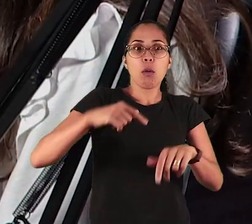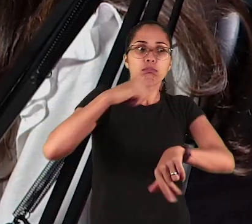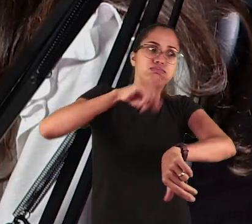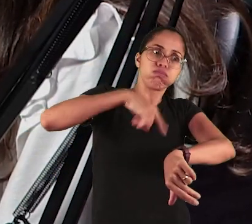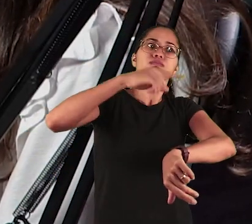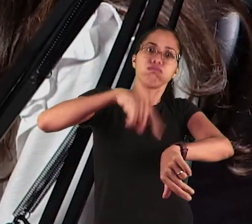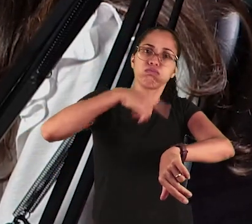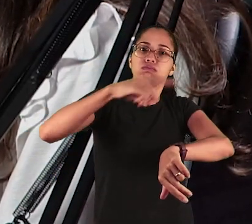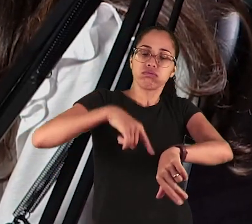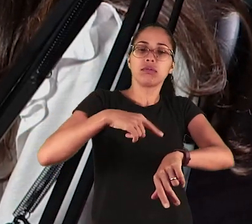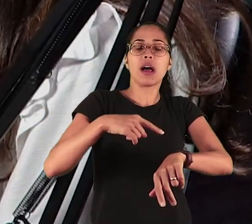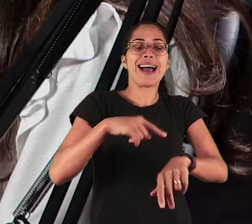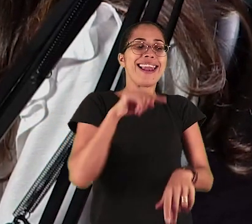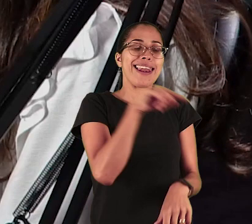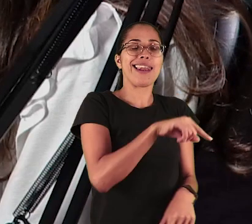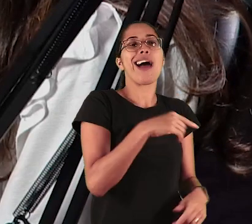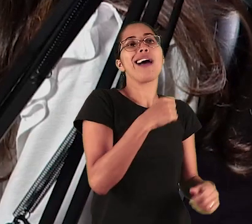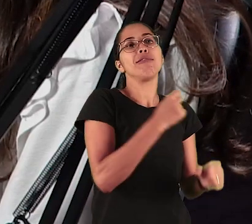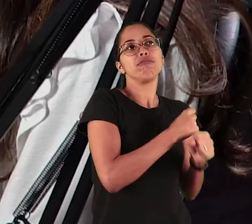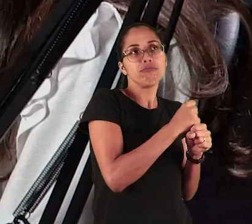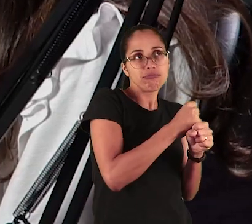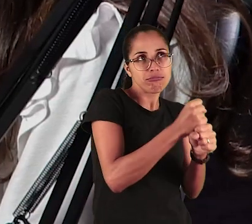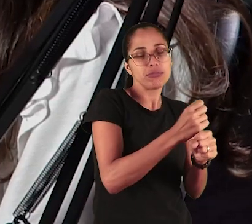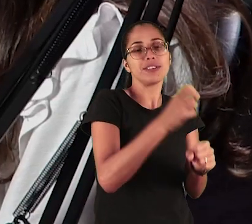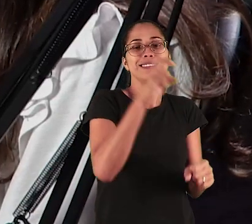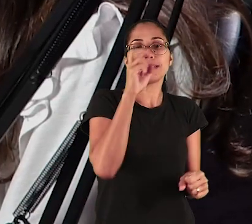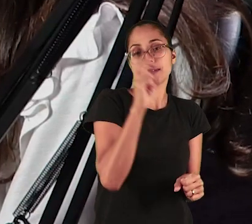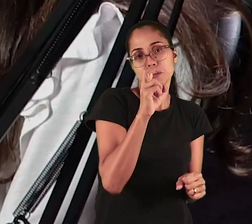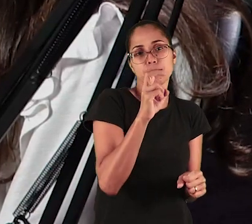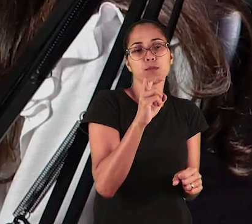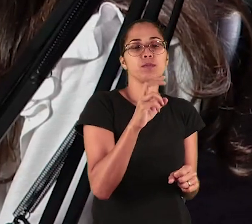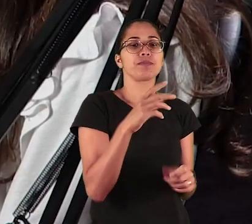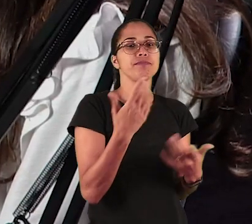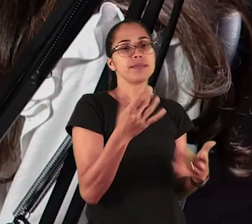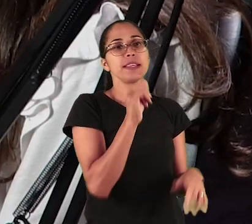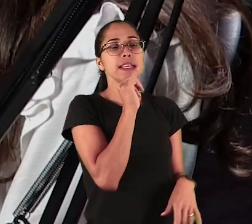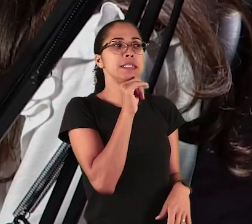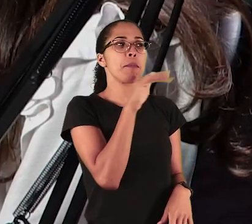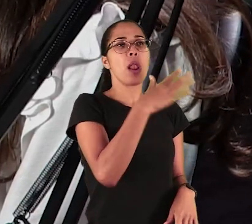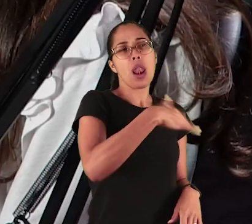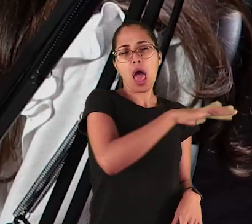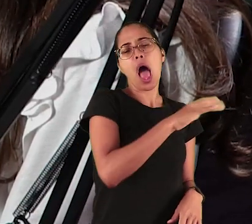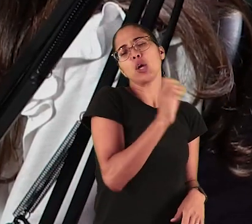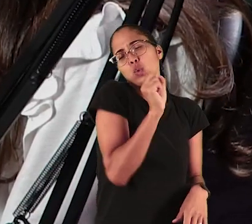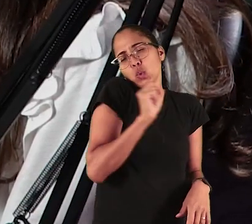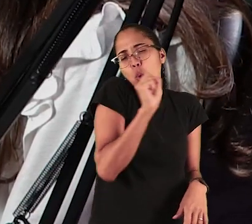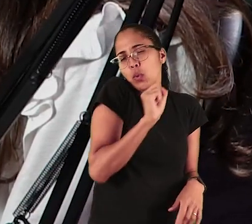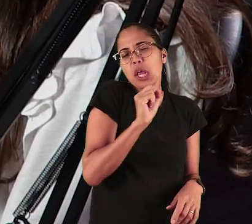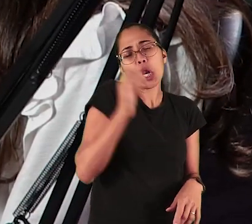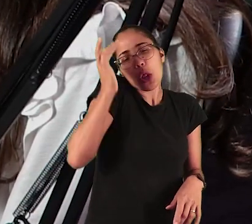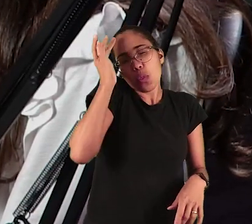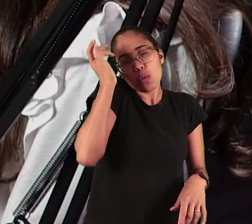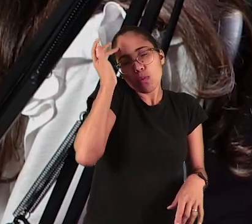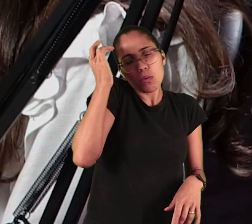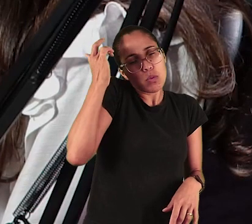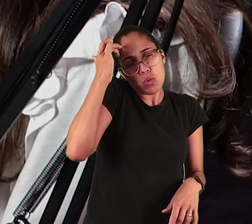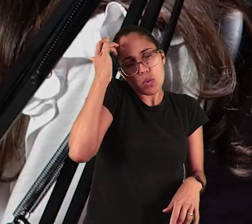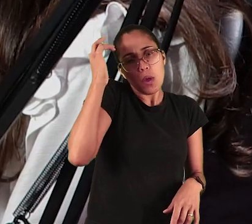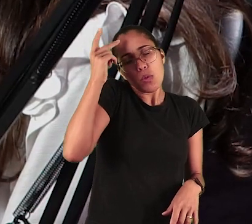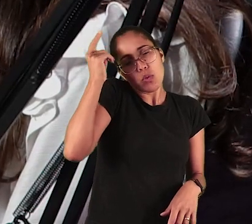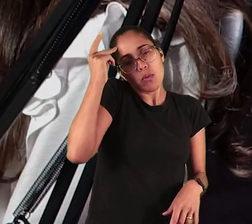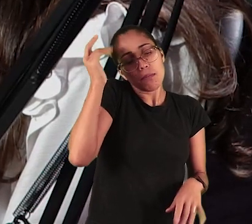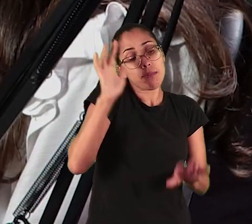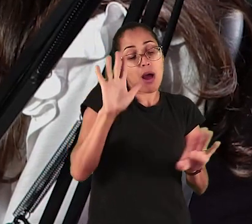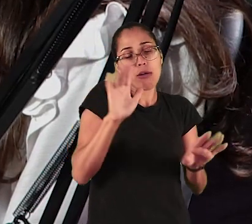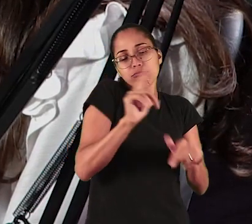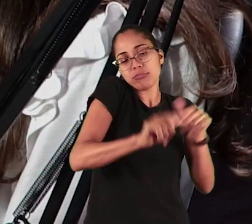anos e enquanto eu era solteira né trabalhar ali Todo dia ter duas três da manhã final de semana você você toca bem